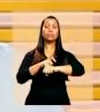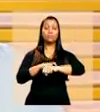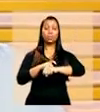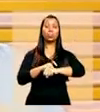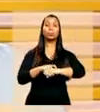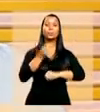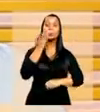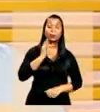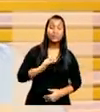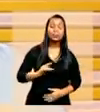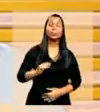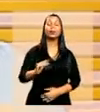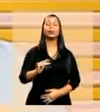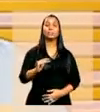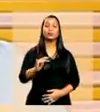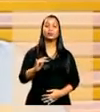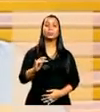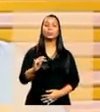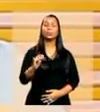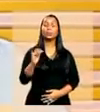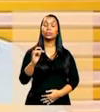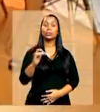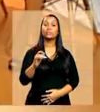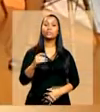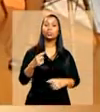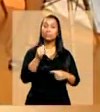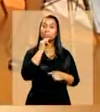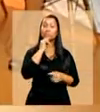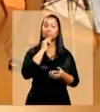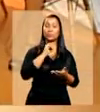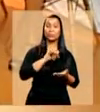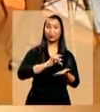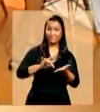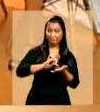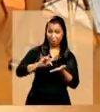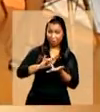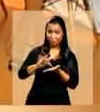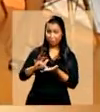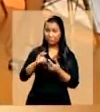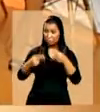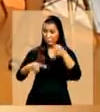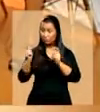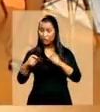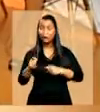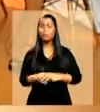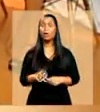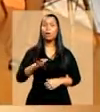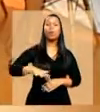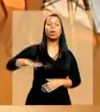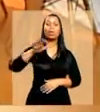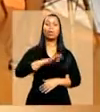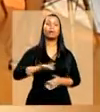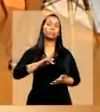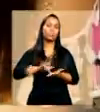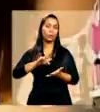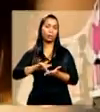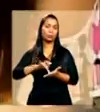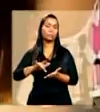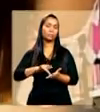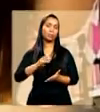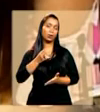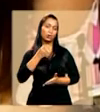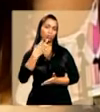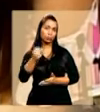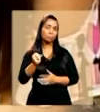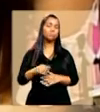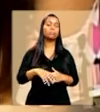tempo das crianças. É difícil, o tablet, você concorrer com o tablet? Eles dominam, não.